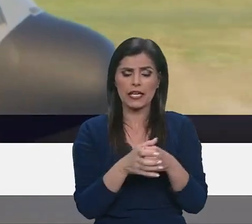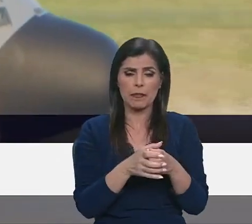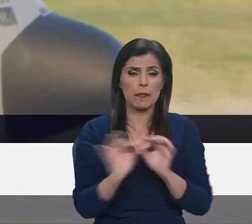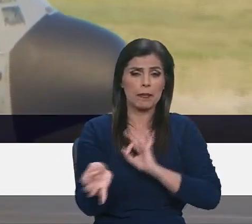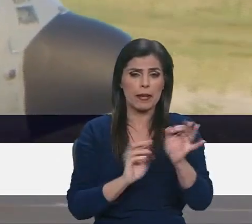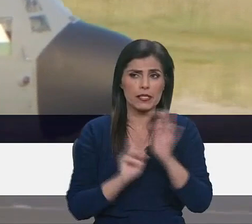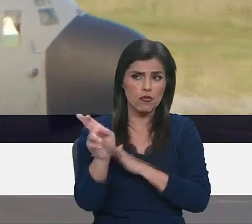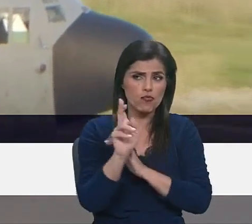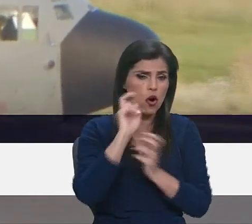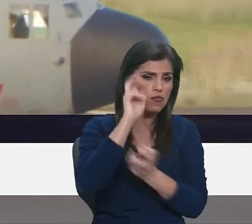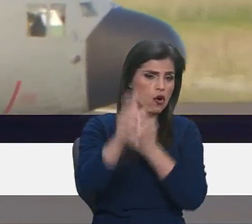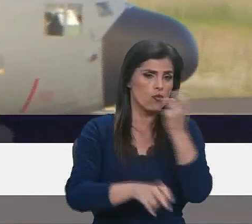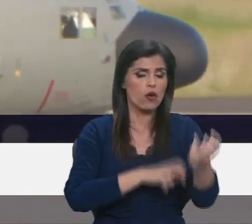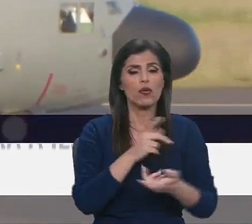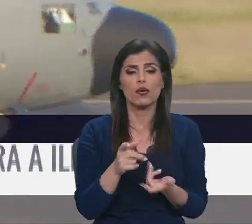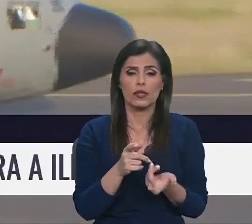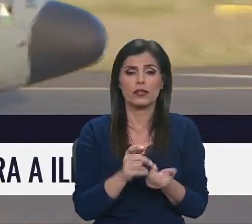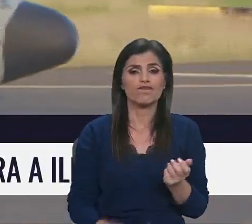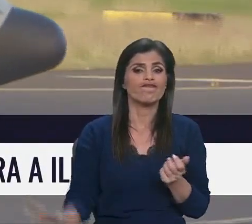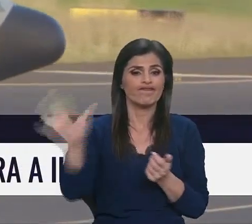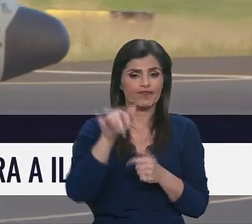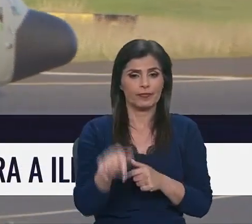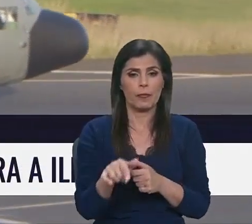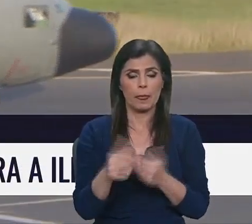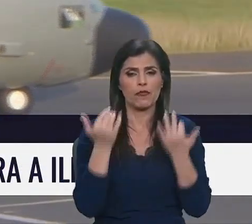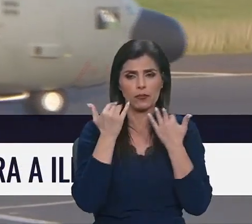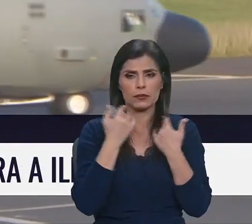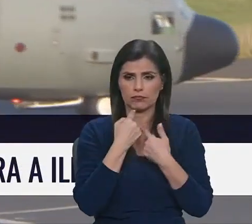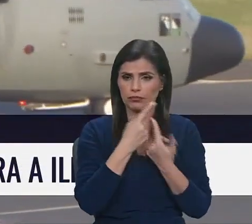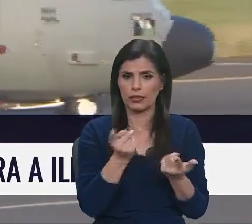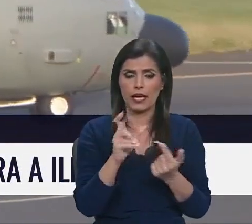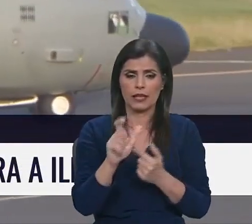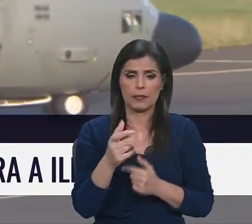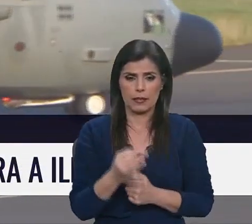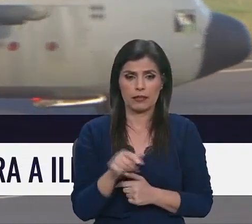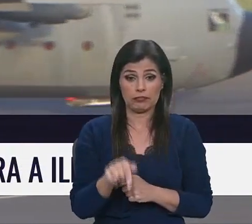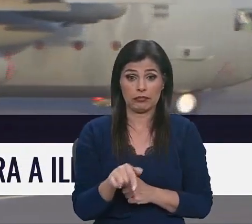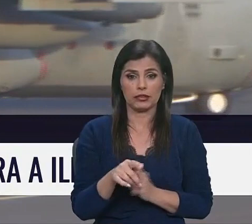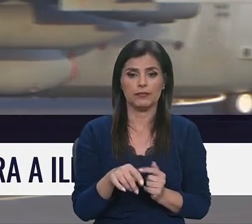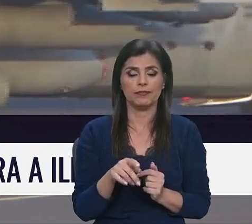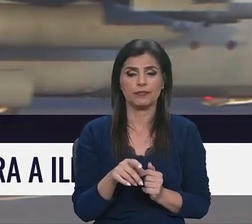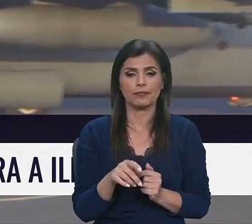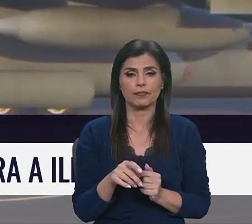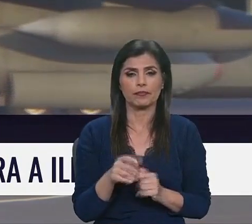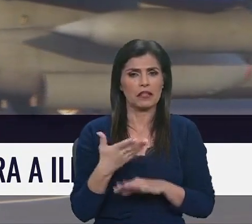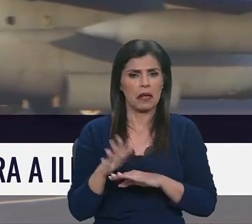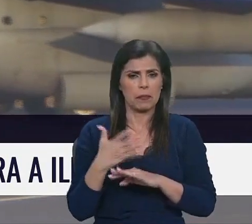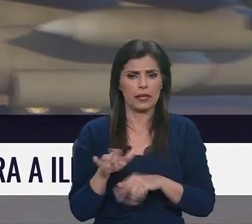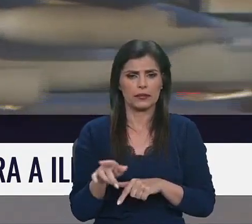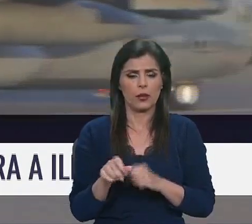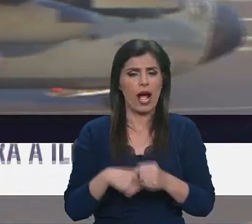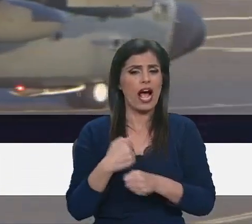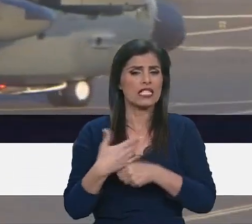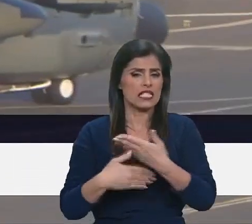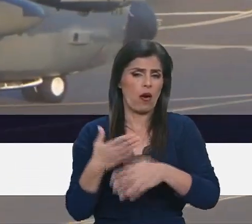buscas no âmbito de uma ação nacional. Fonte refere à RTP que esta operação nada tem a ver com a ação